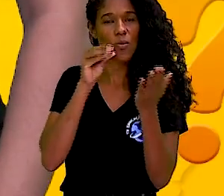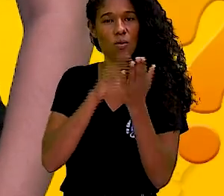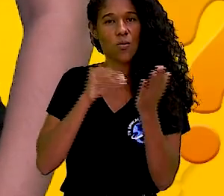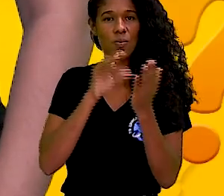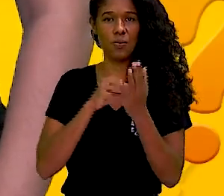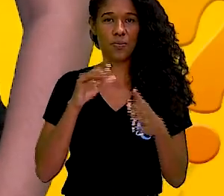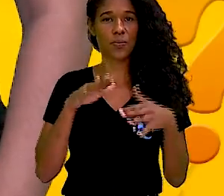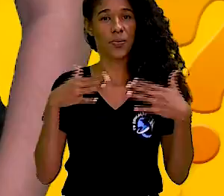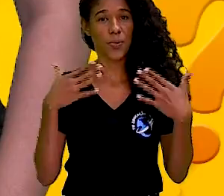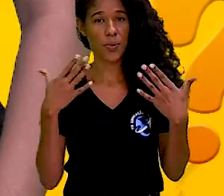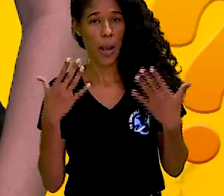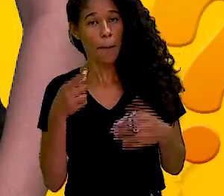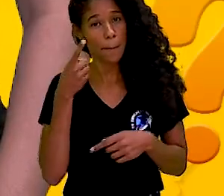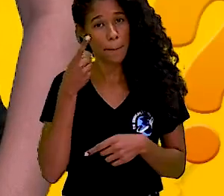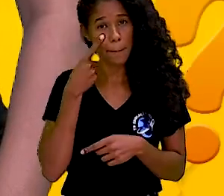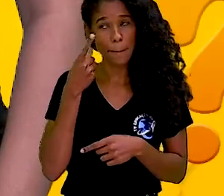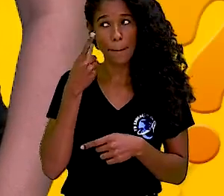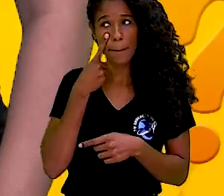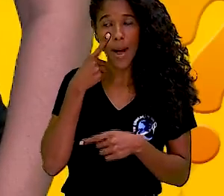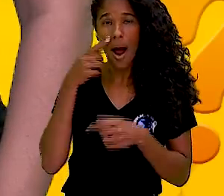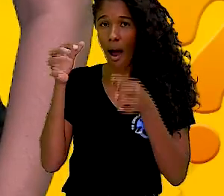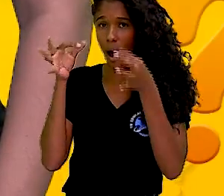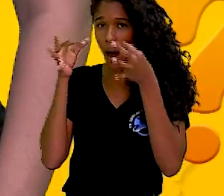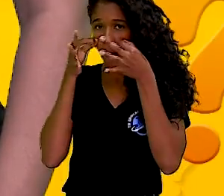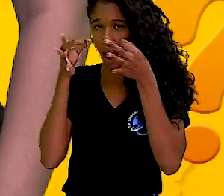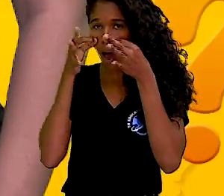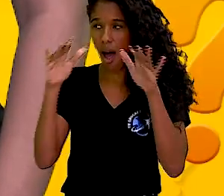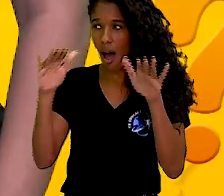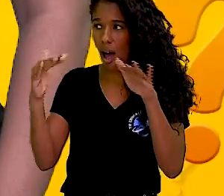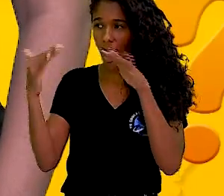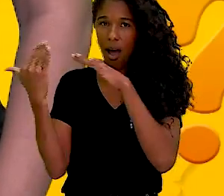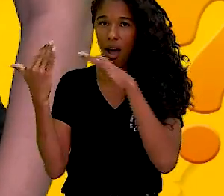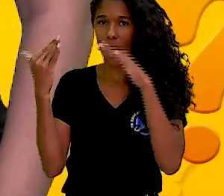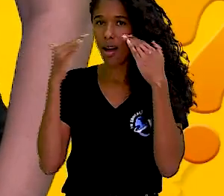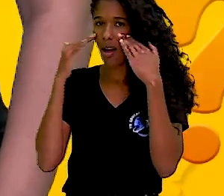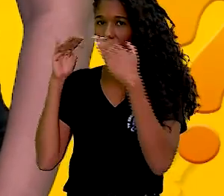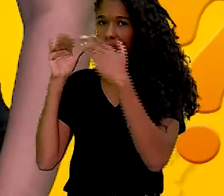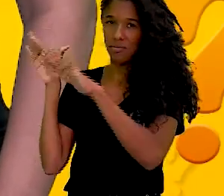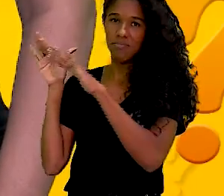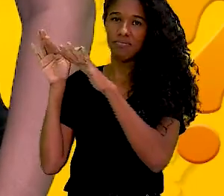Gonna, gotta. Hafta,